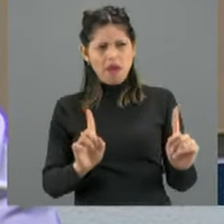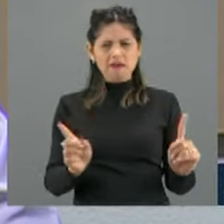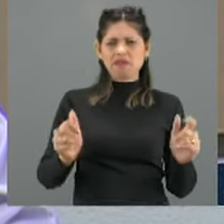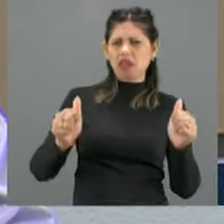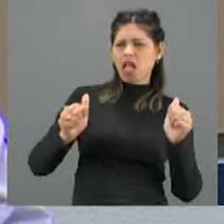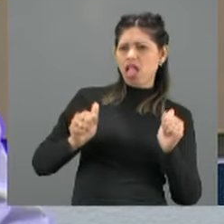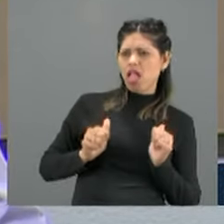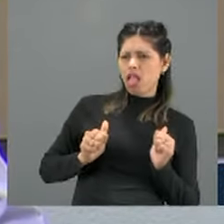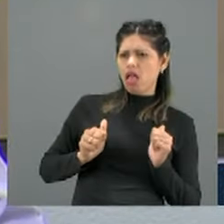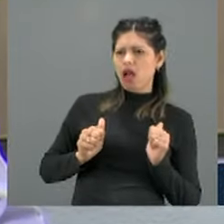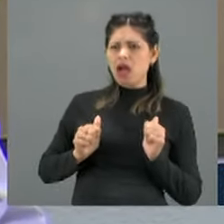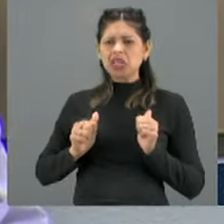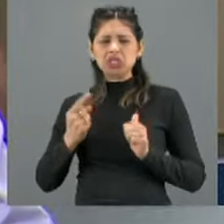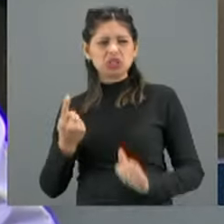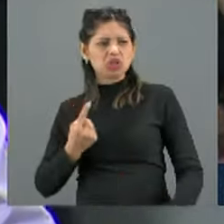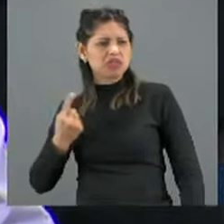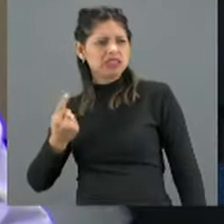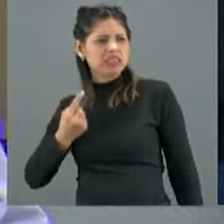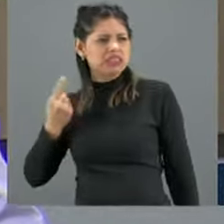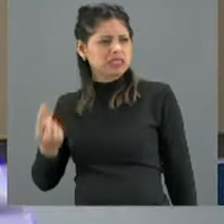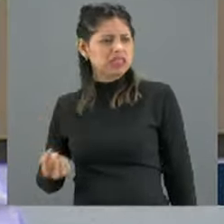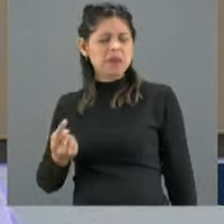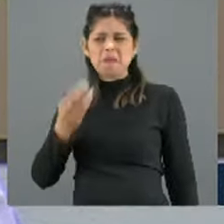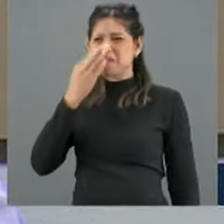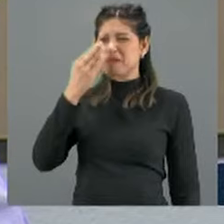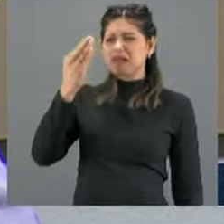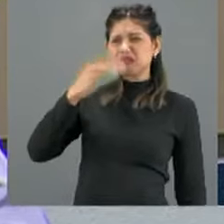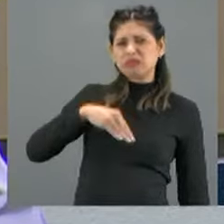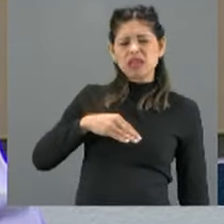mendicância e